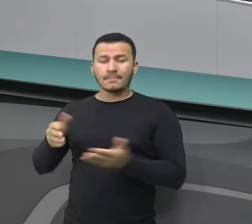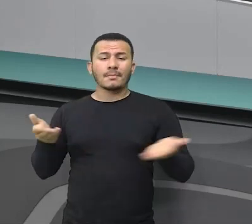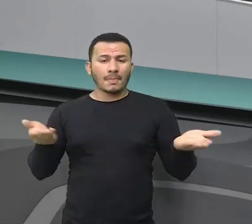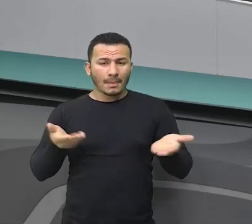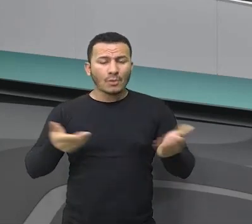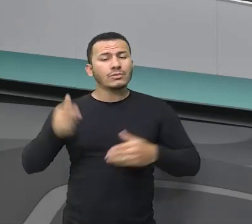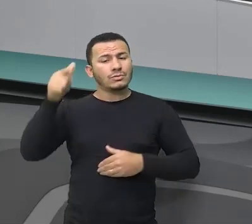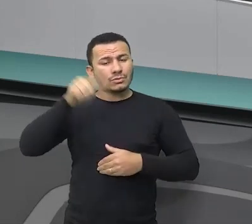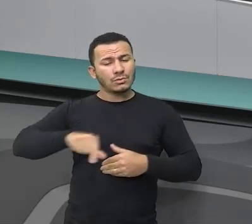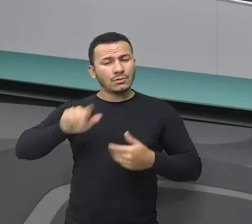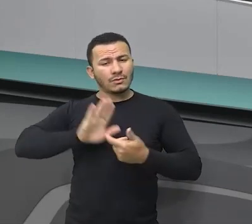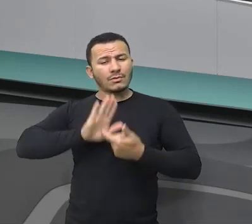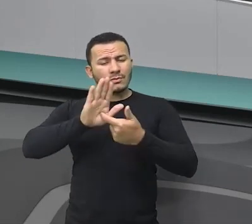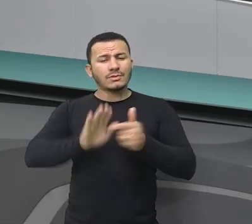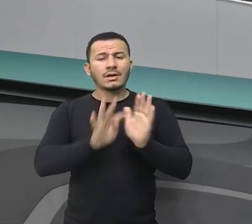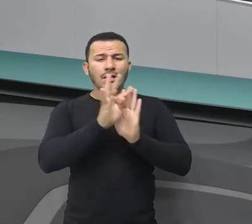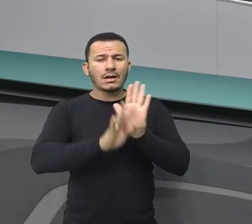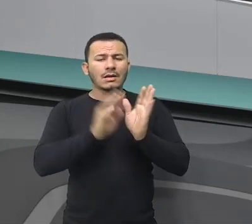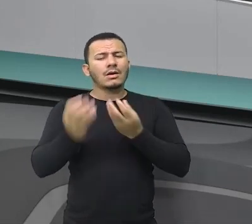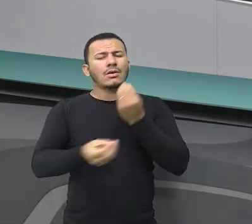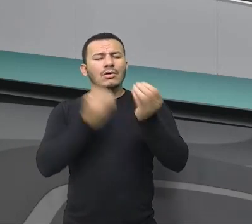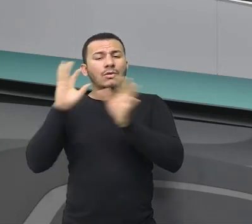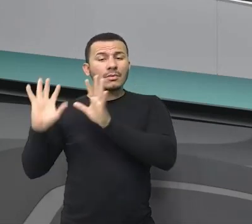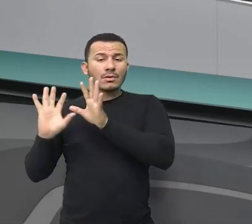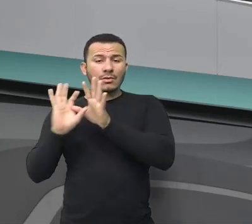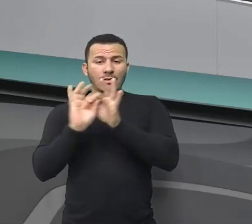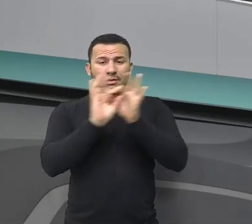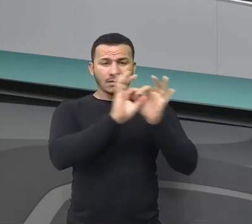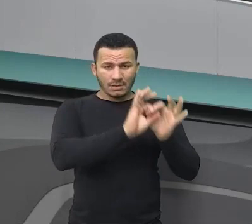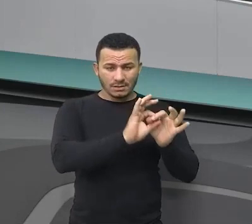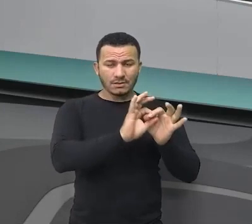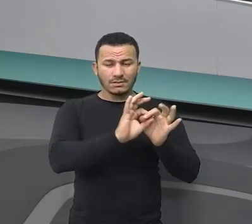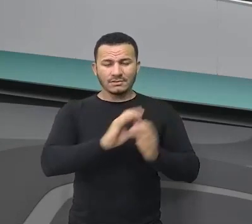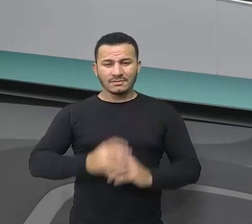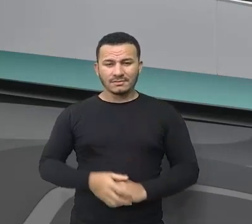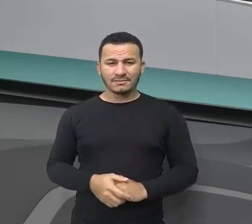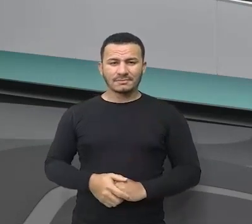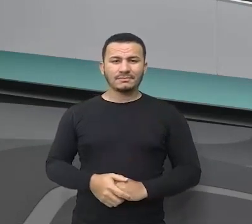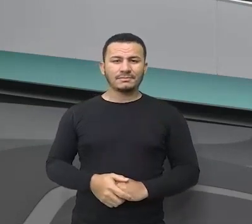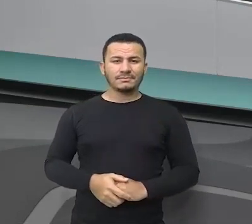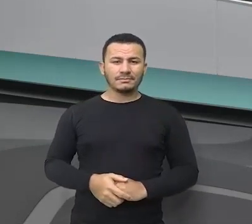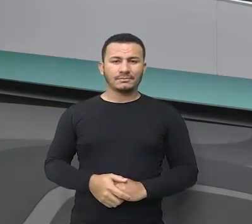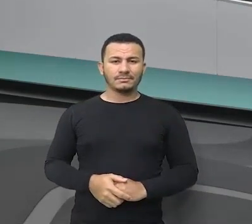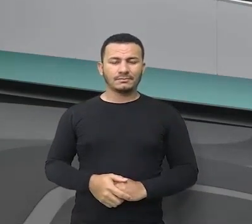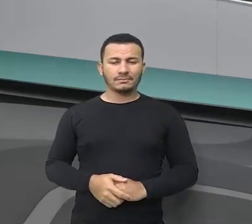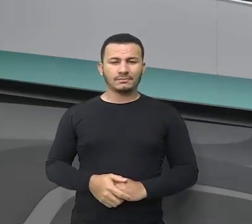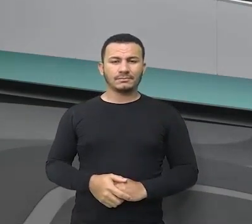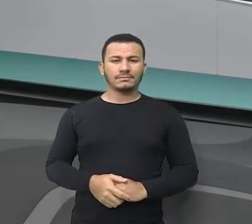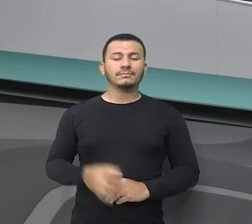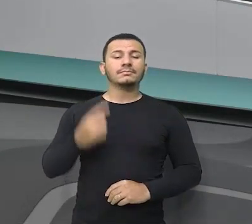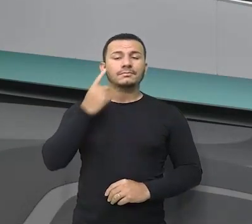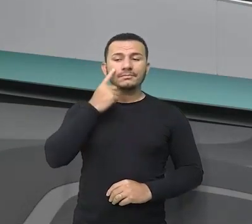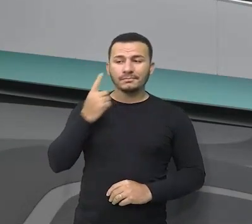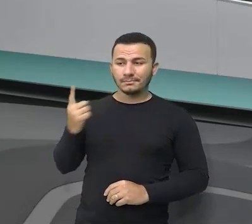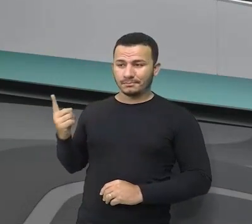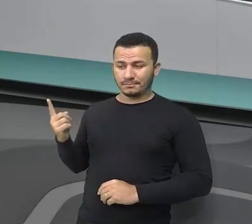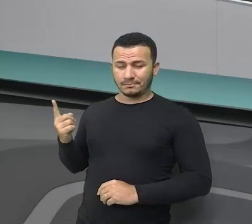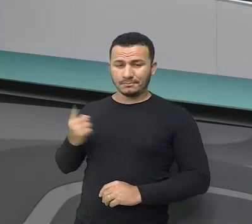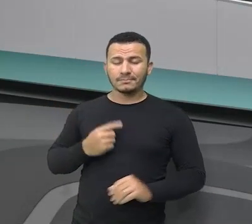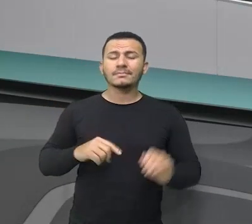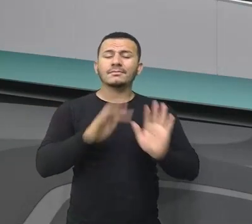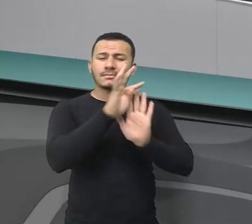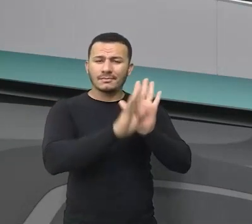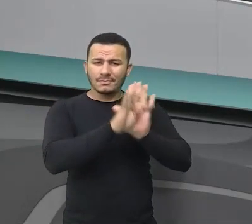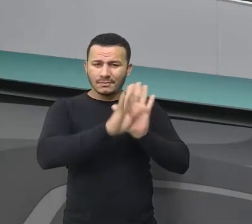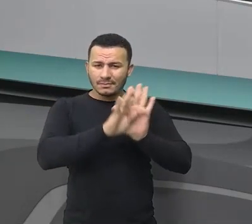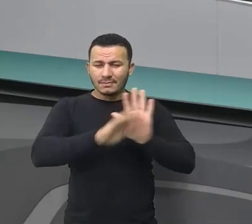mesmo texto para gerar um contexto para nós, correto? Então, retomando rapidamente, olha só, esse é um texto